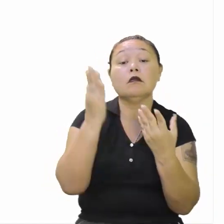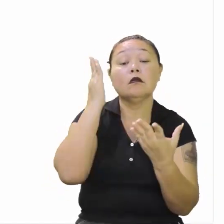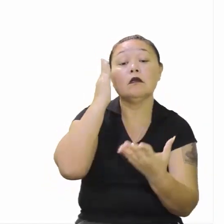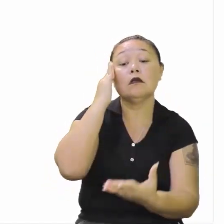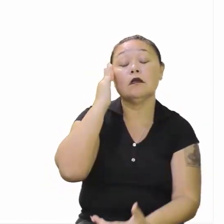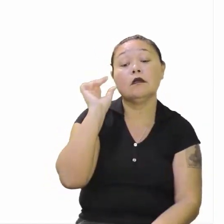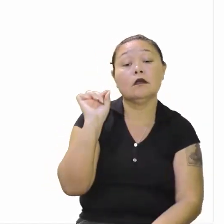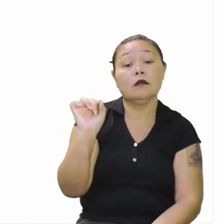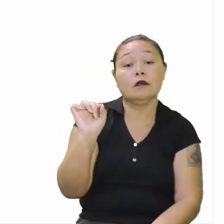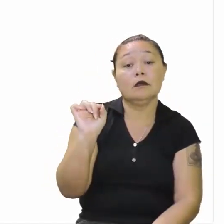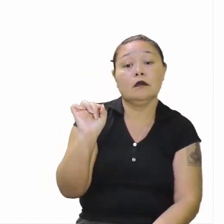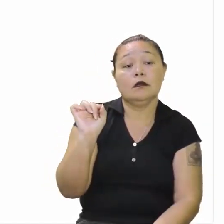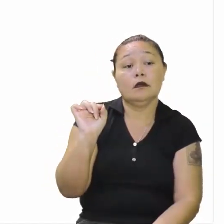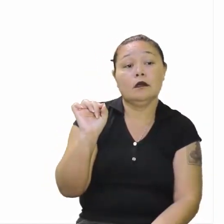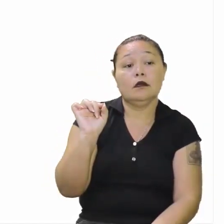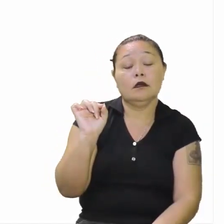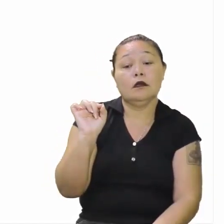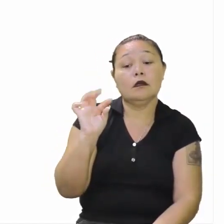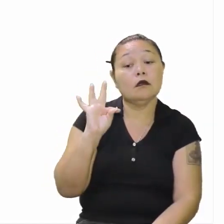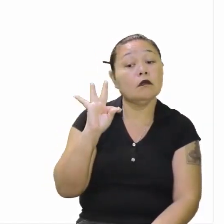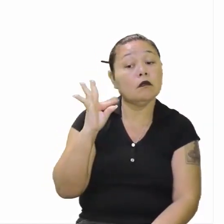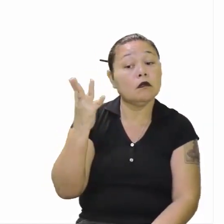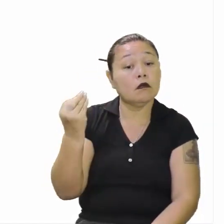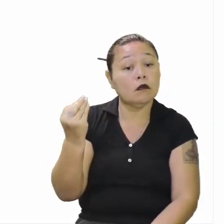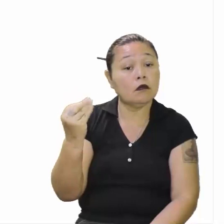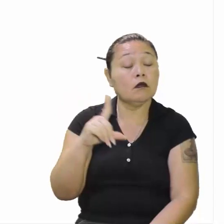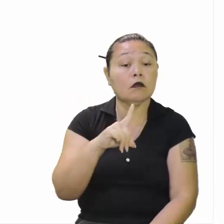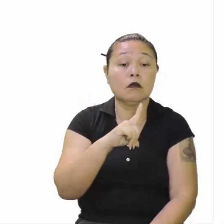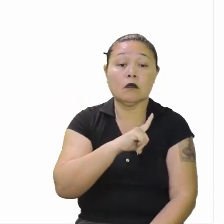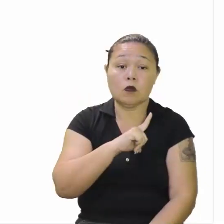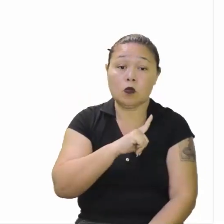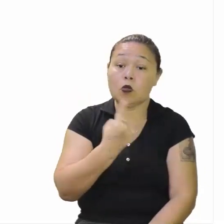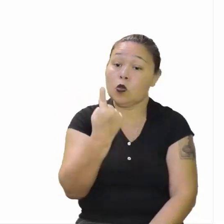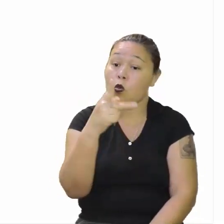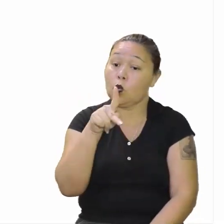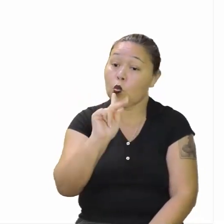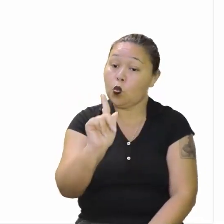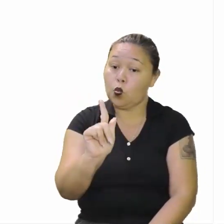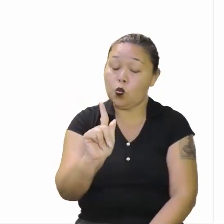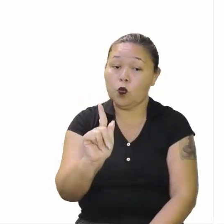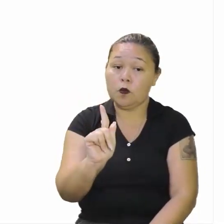seguinte: toda vida que você tiver 1 quilograma,